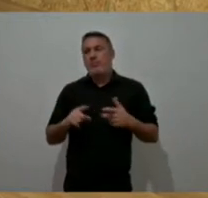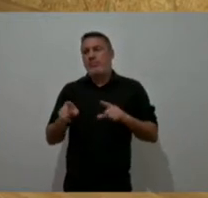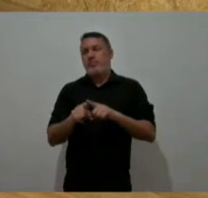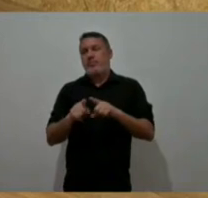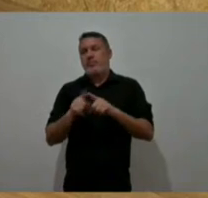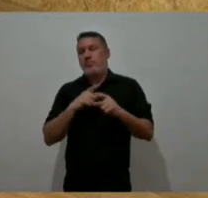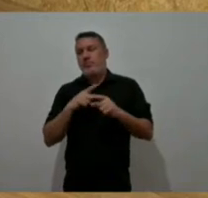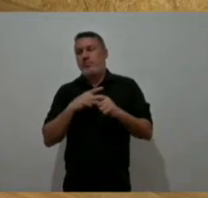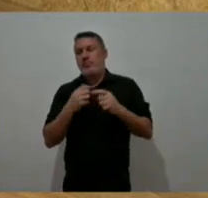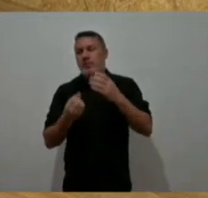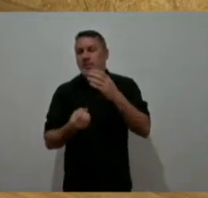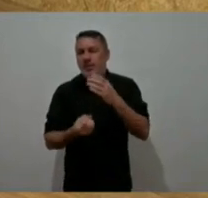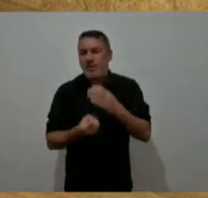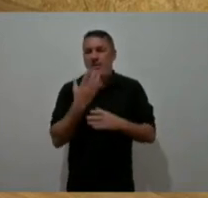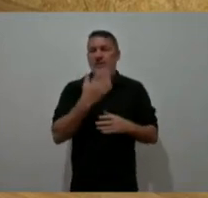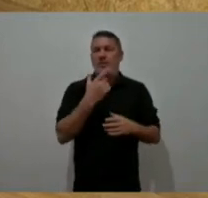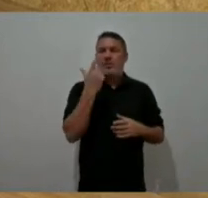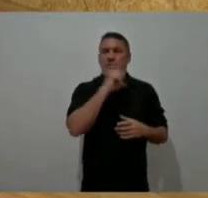tornar realidade.